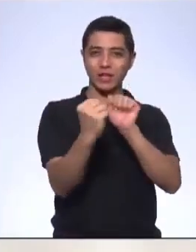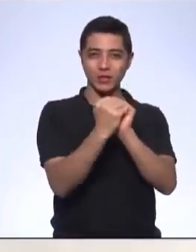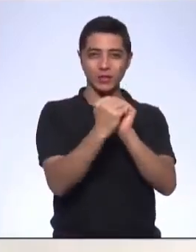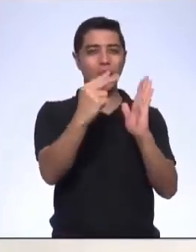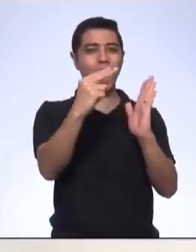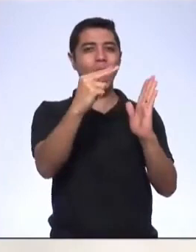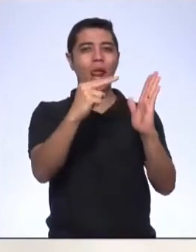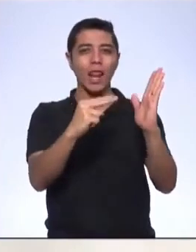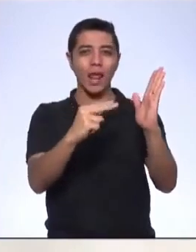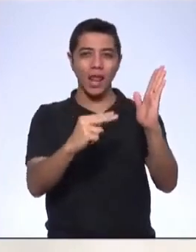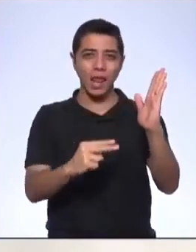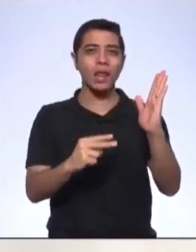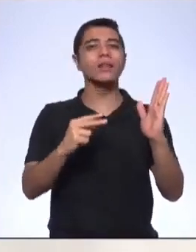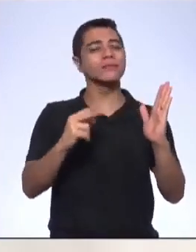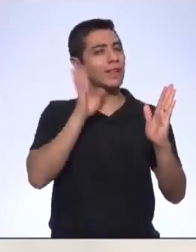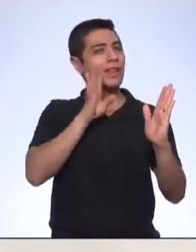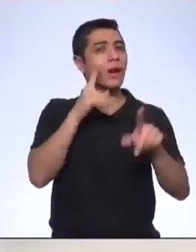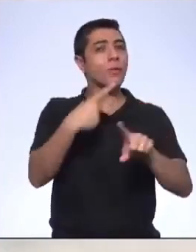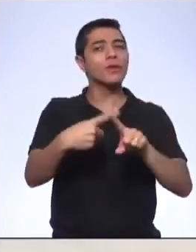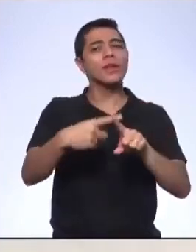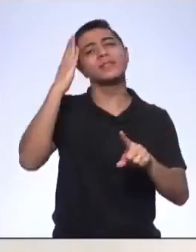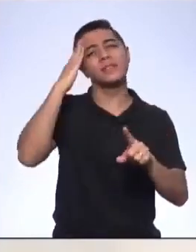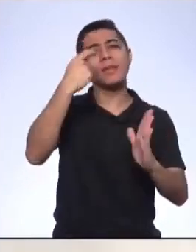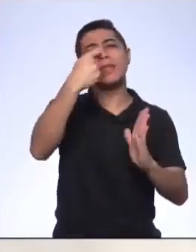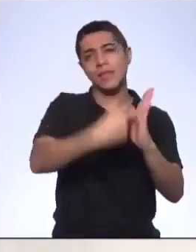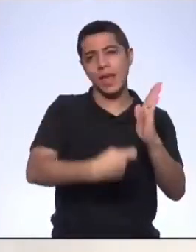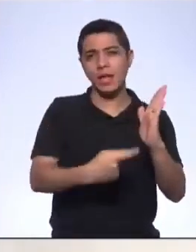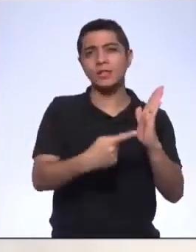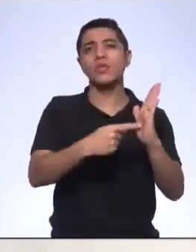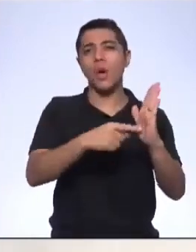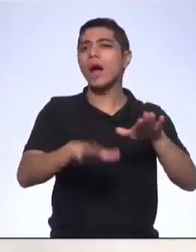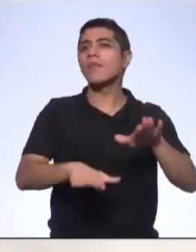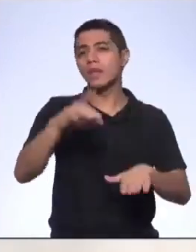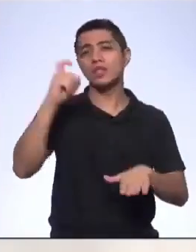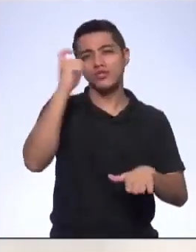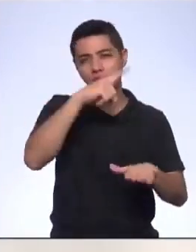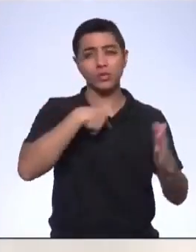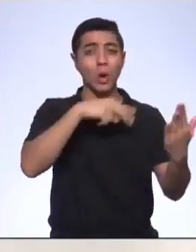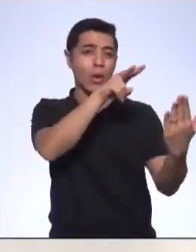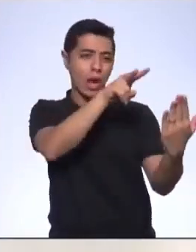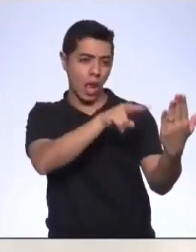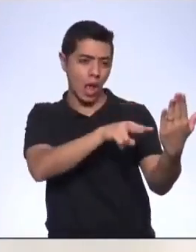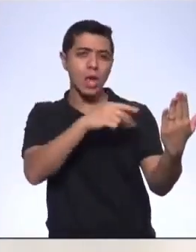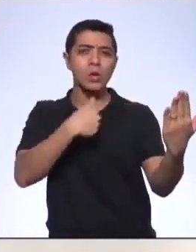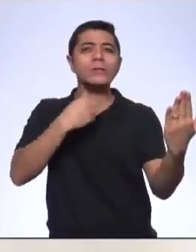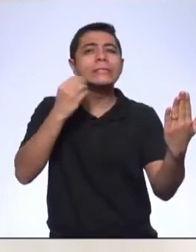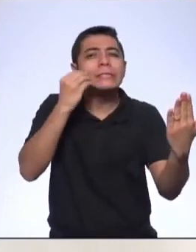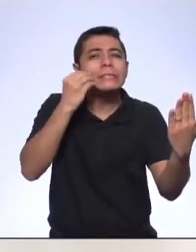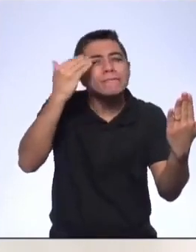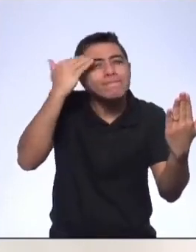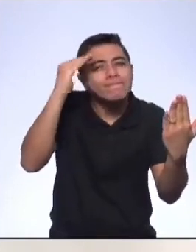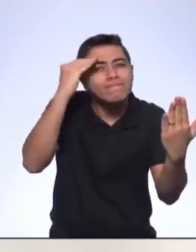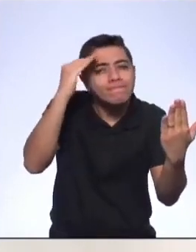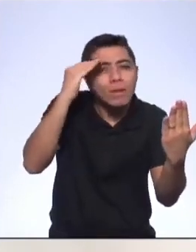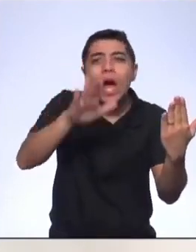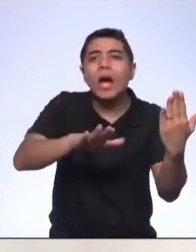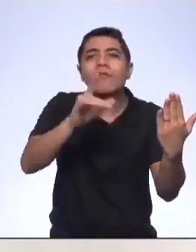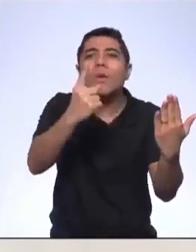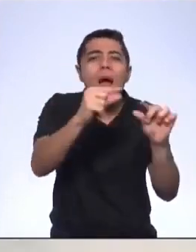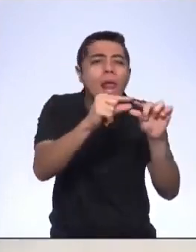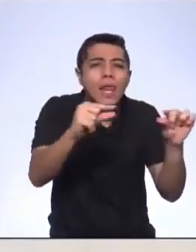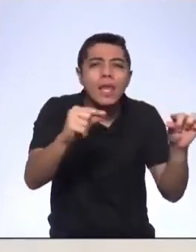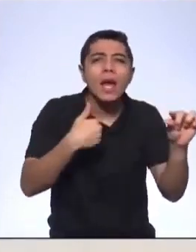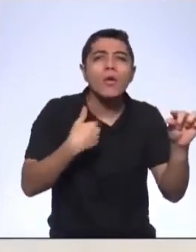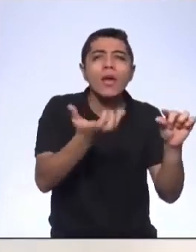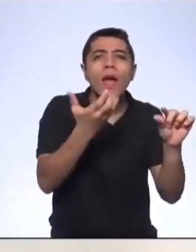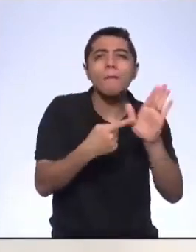as dificuldades que é da gente ler um texto e saber interpretar. A gente quer pegar a resposta que está numa linhazinha lá e tal e destacar